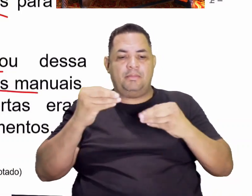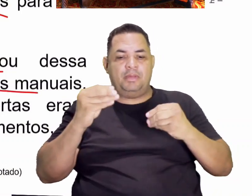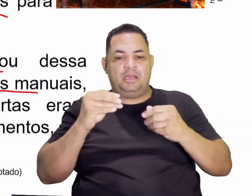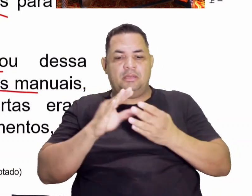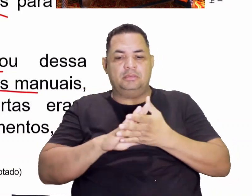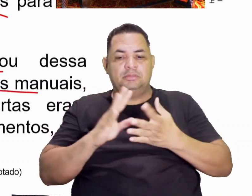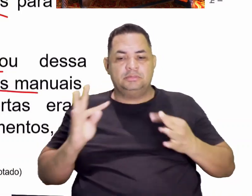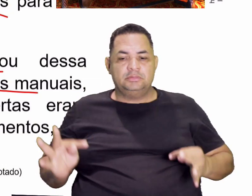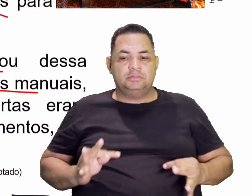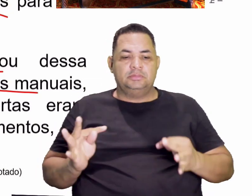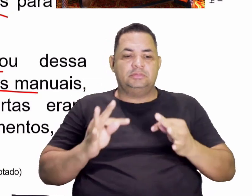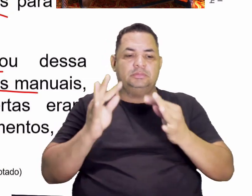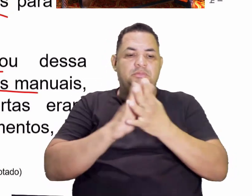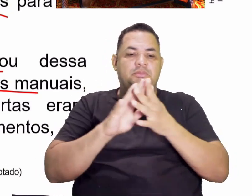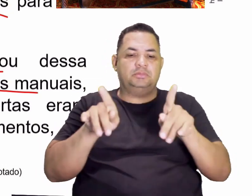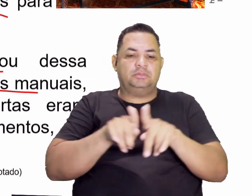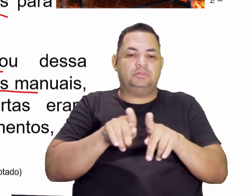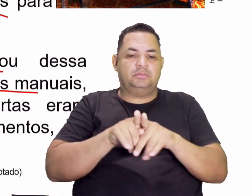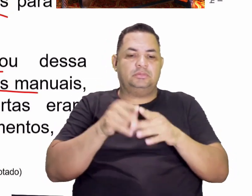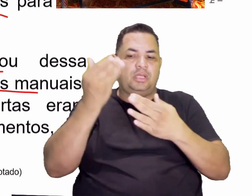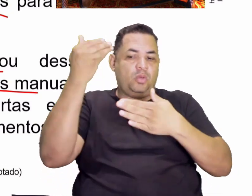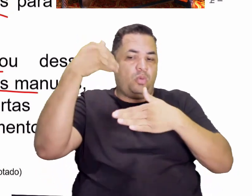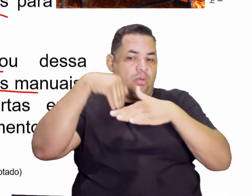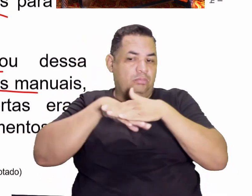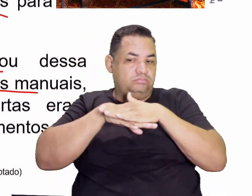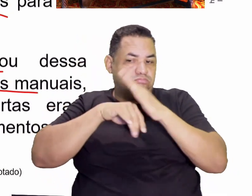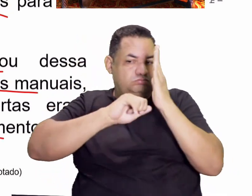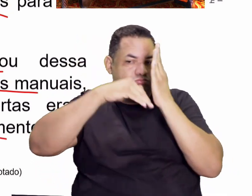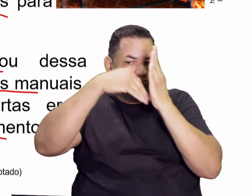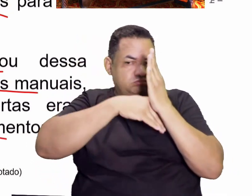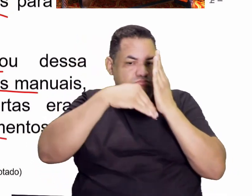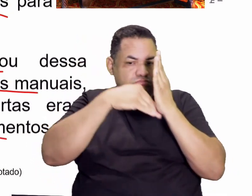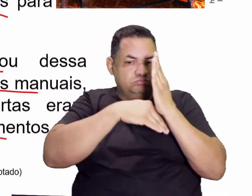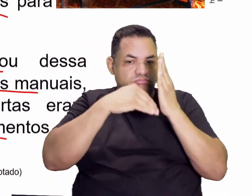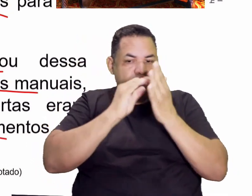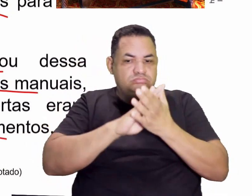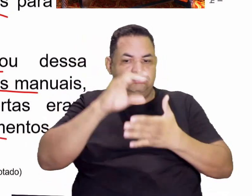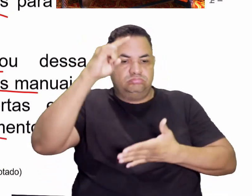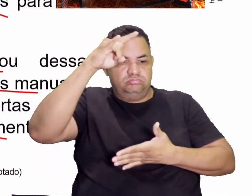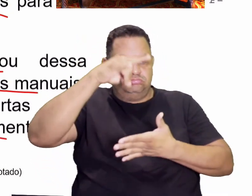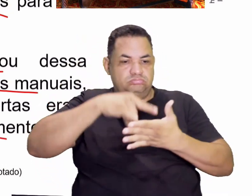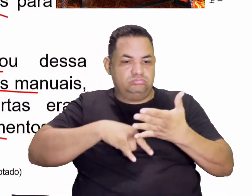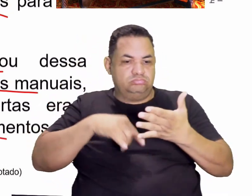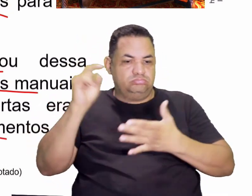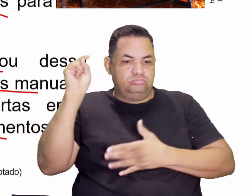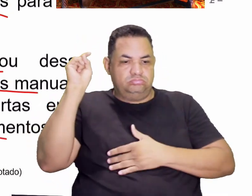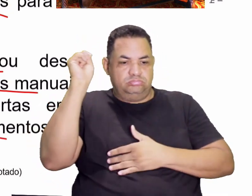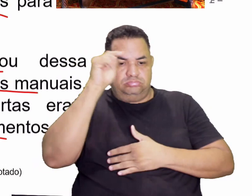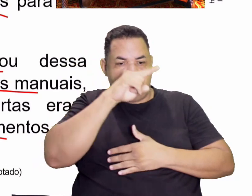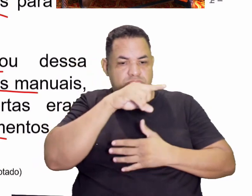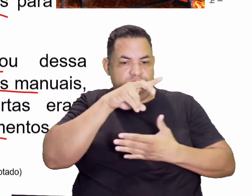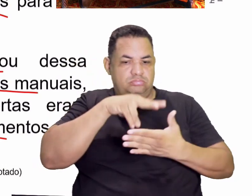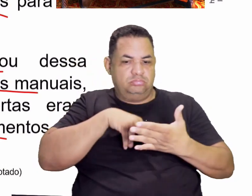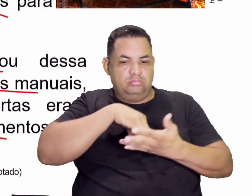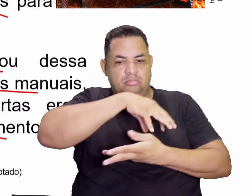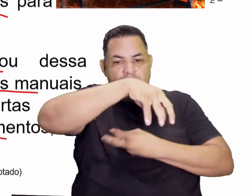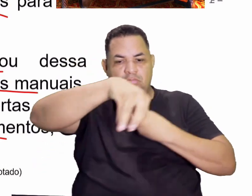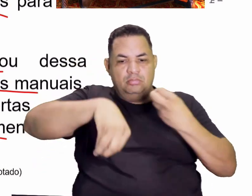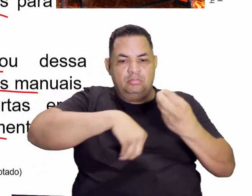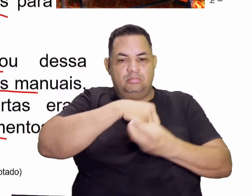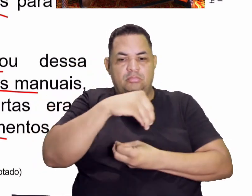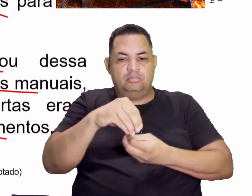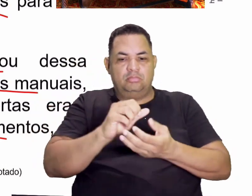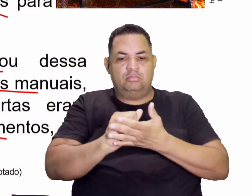do que as técnicas descobertas eram guardadas em segredo. E os documentos de difícil leitura envoltos em